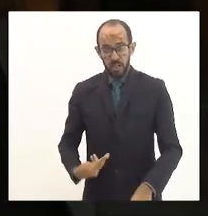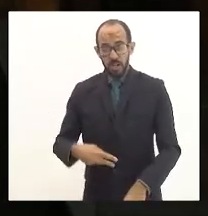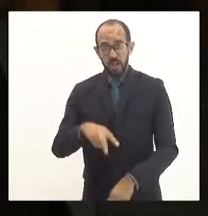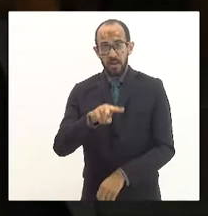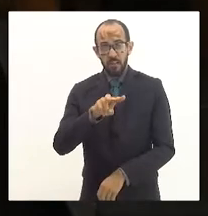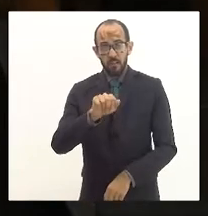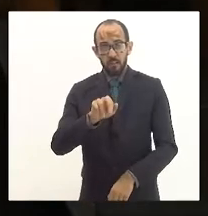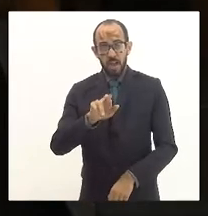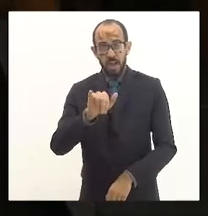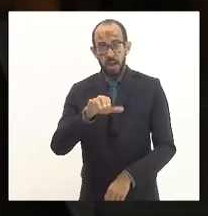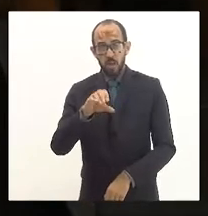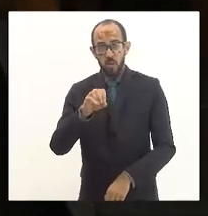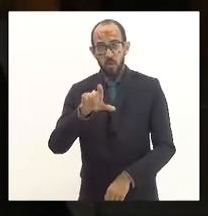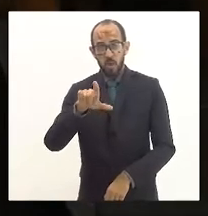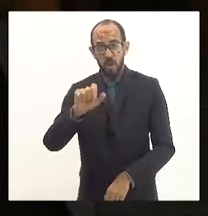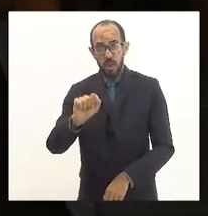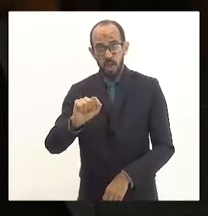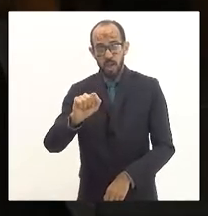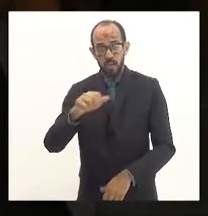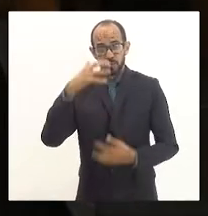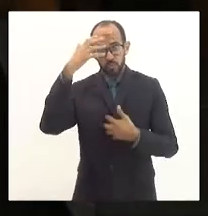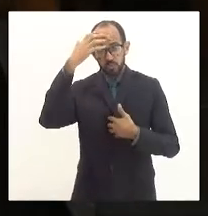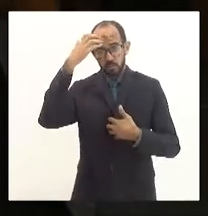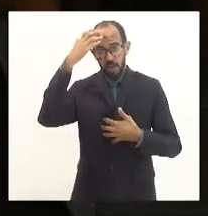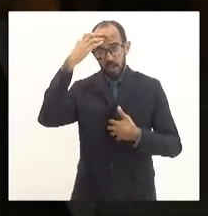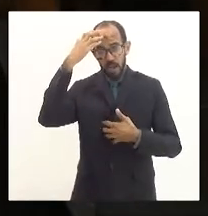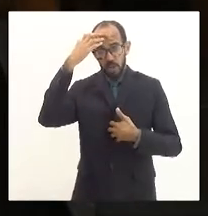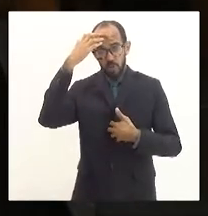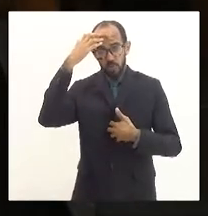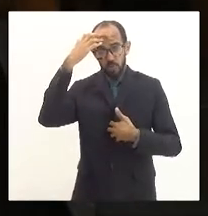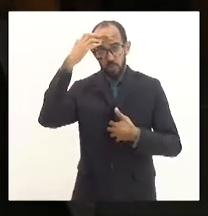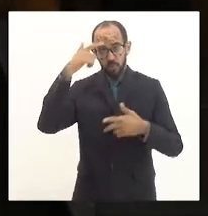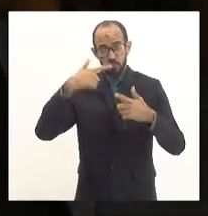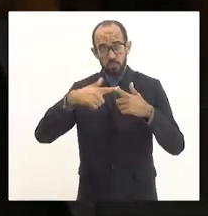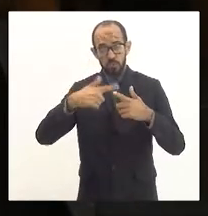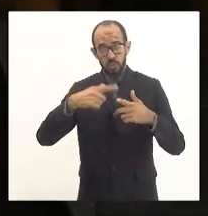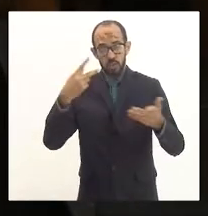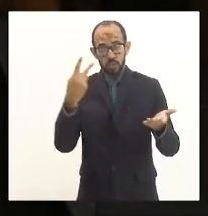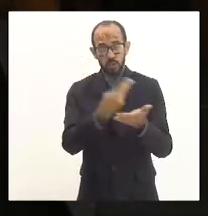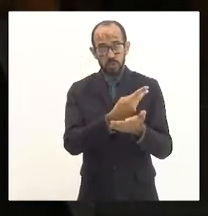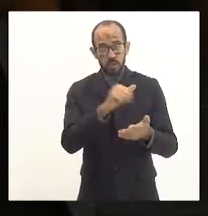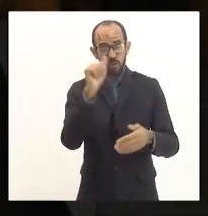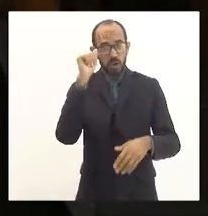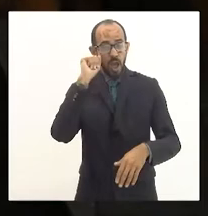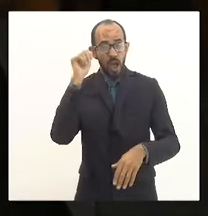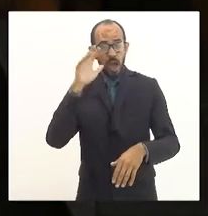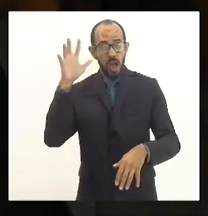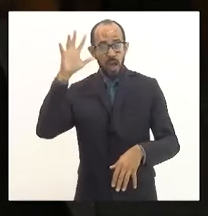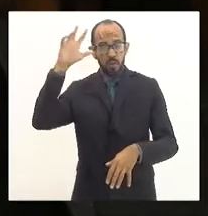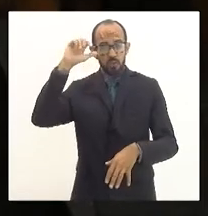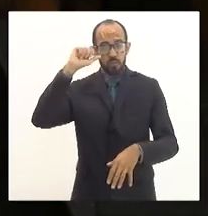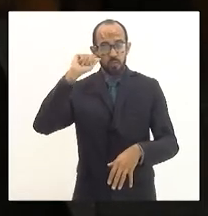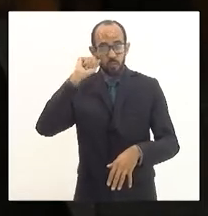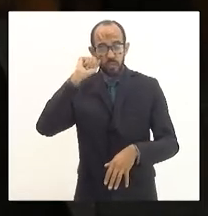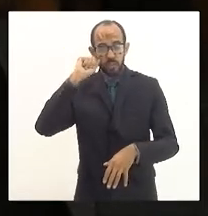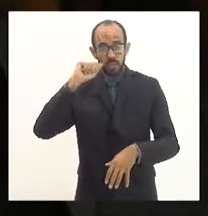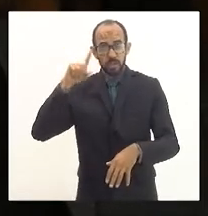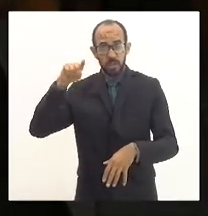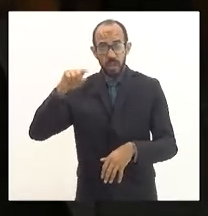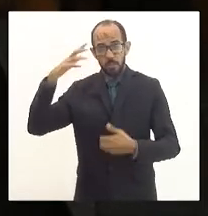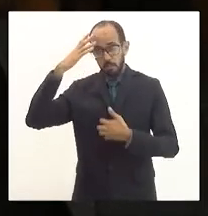Macacos e o que nasceu lá na África função de transmissão por